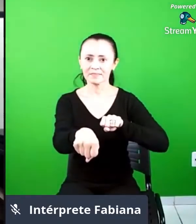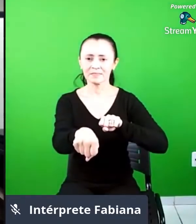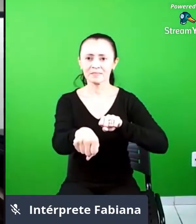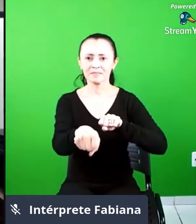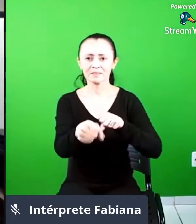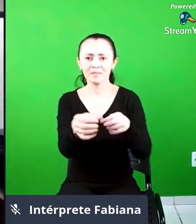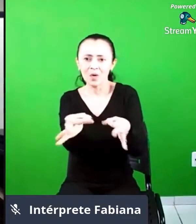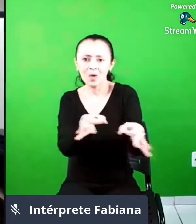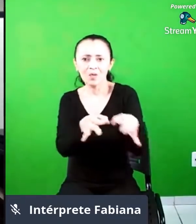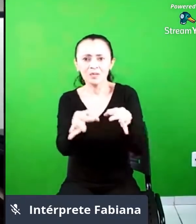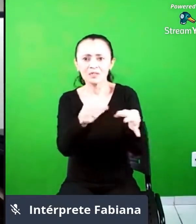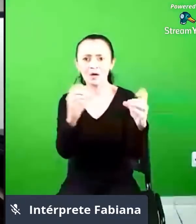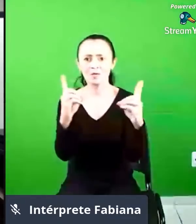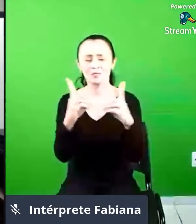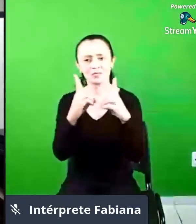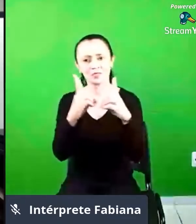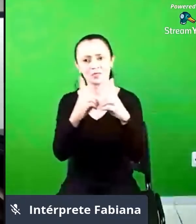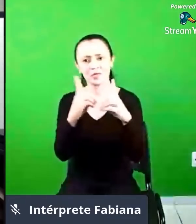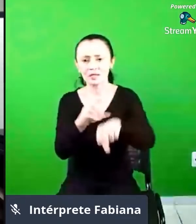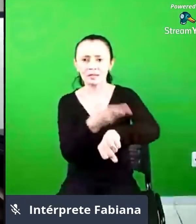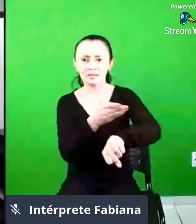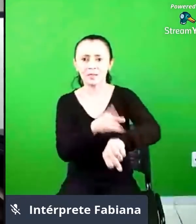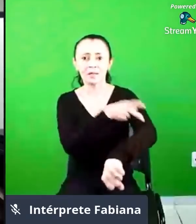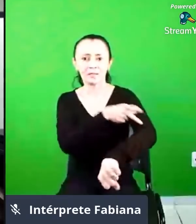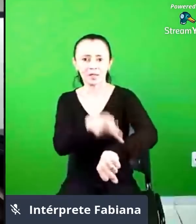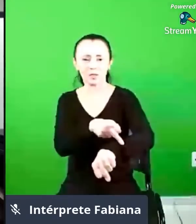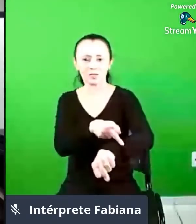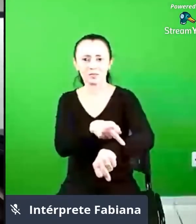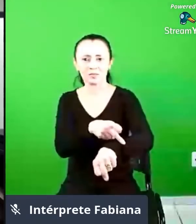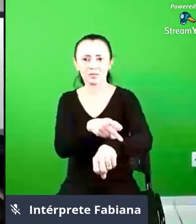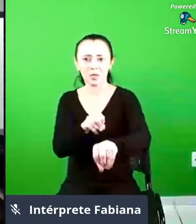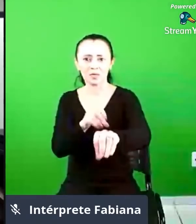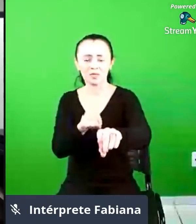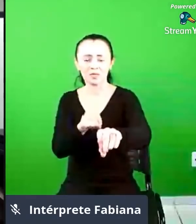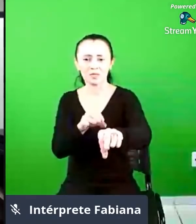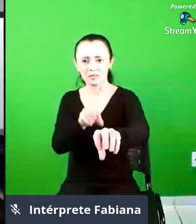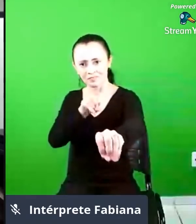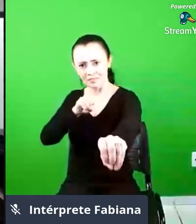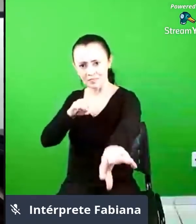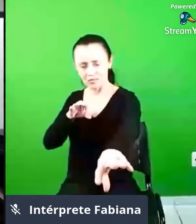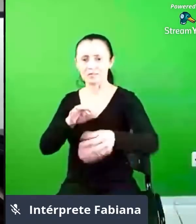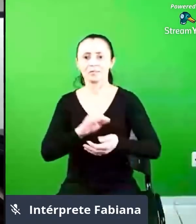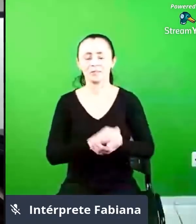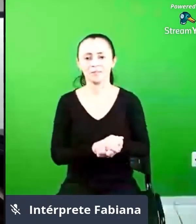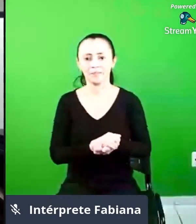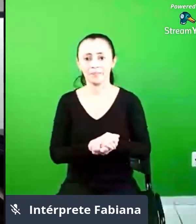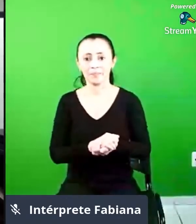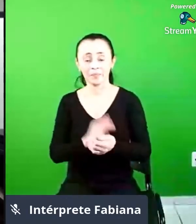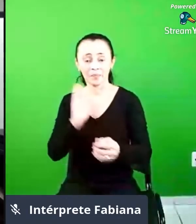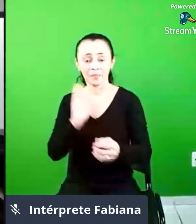organização didática e prática pedagógica para o ensino presencial remoto. O público-alvo da